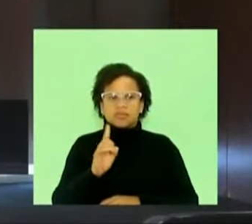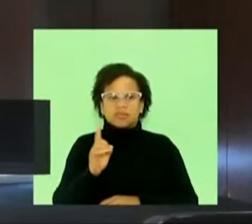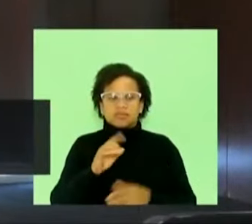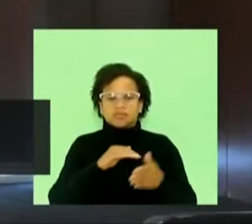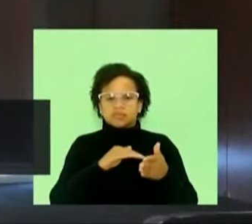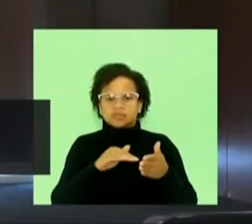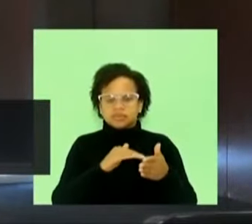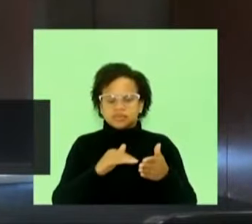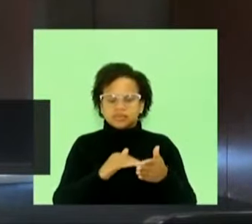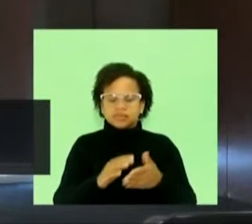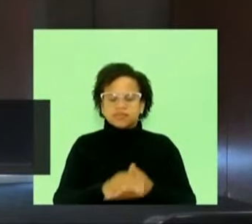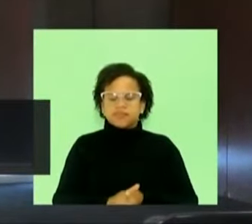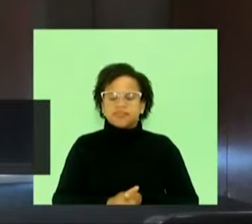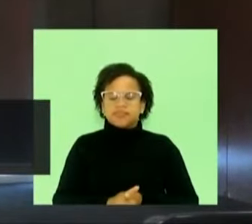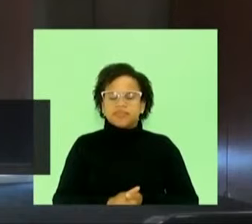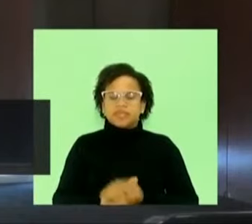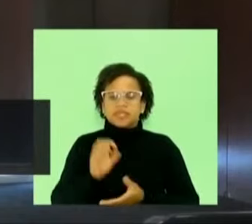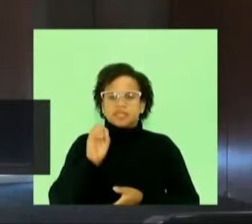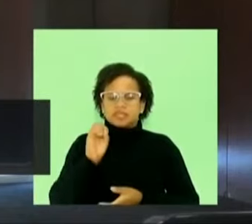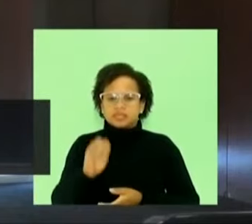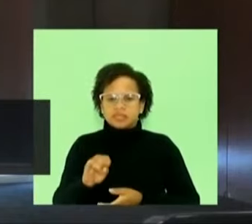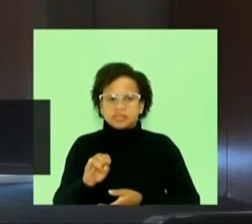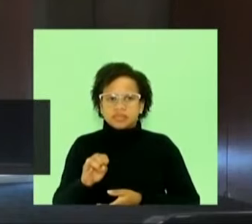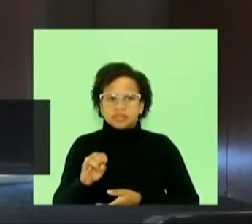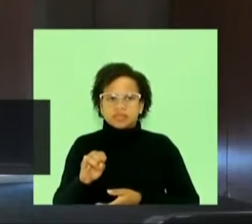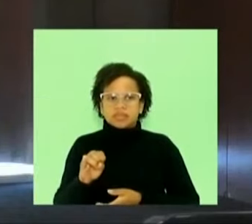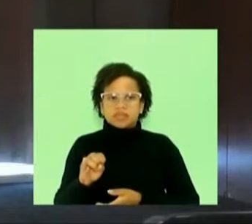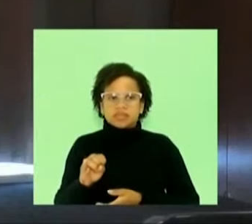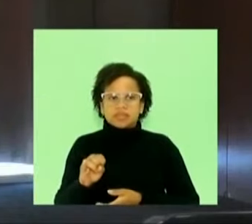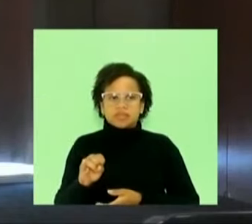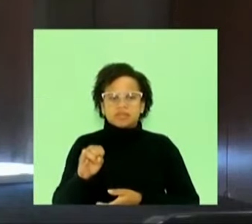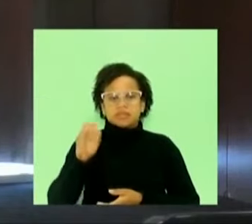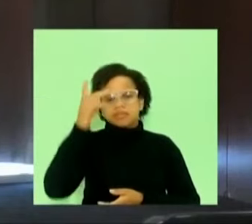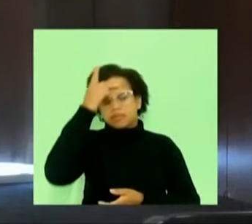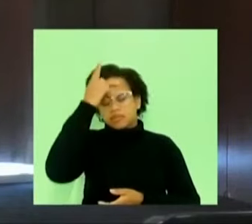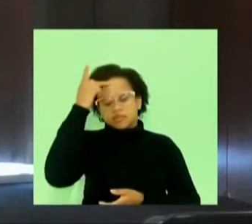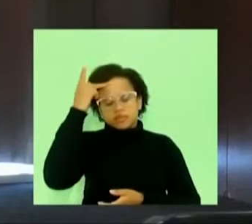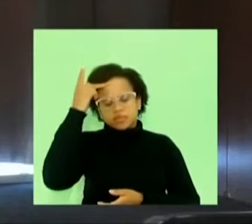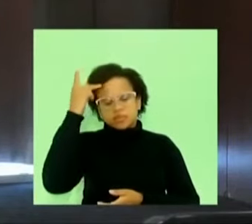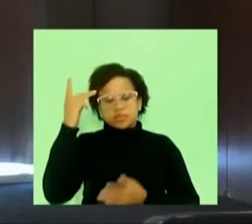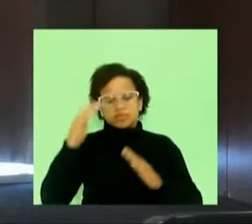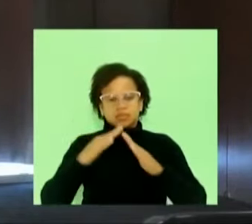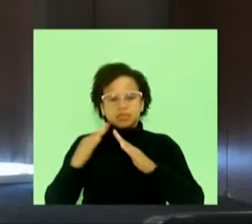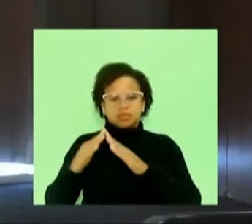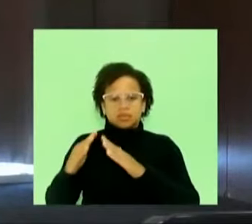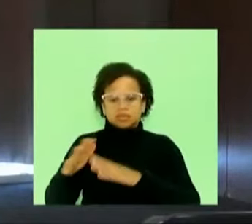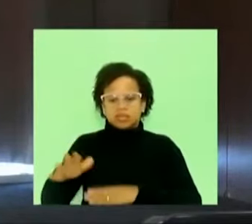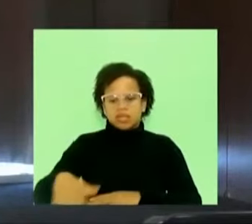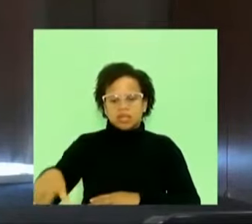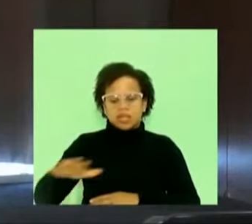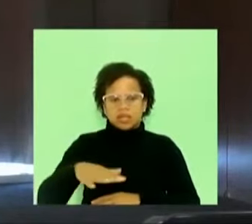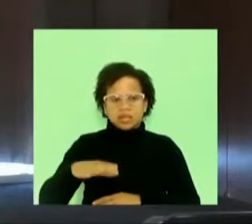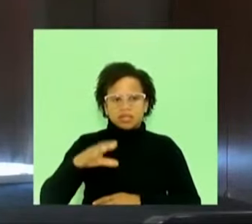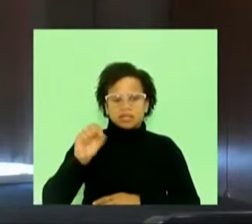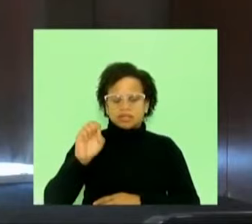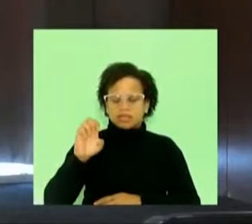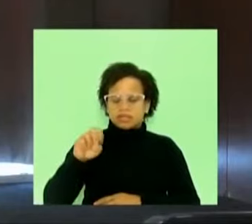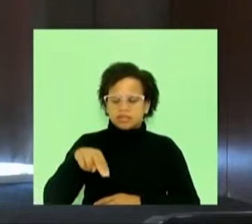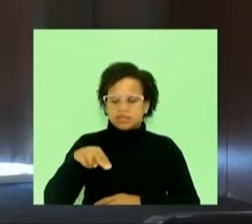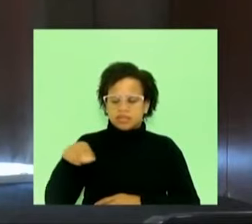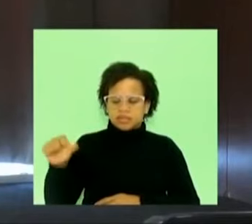secretário, se haverá a desapropriação de algumas áreas na Sena Madureira,